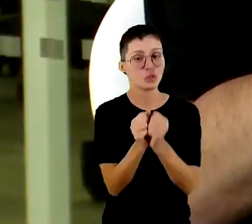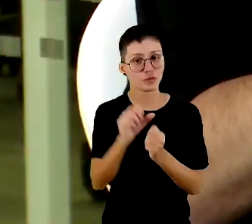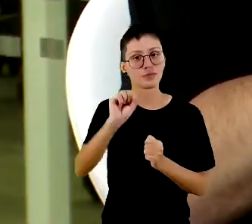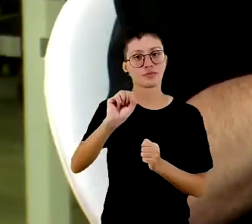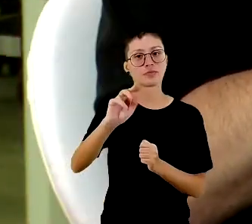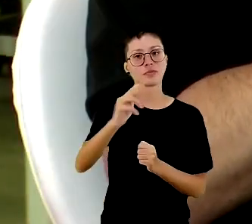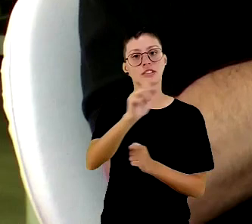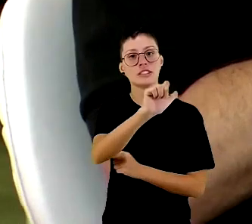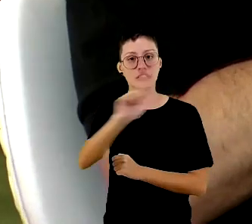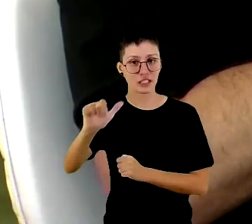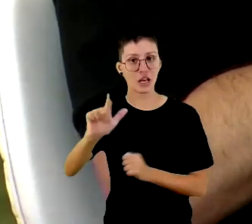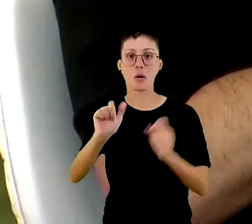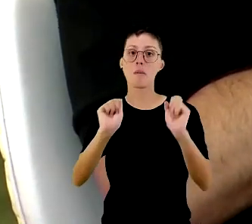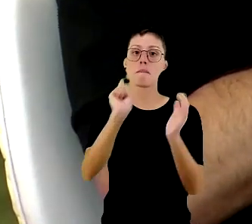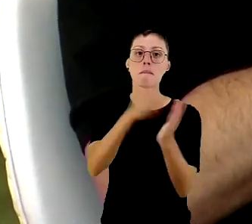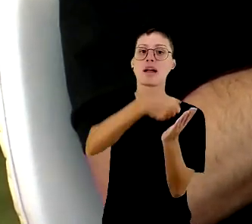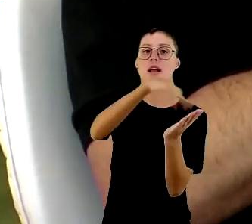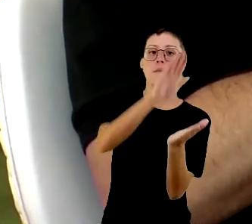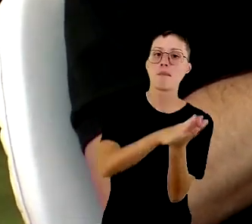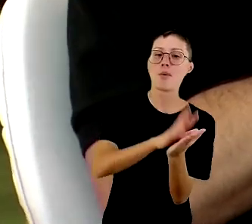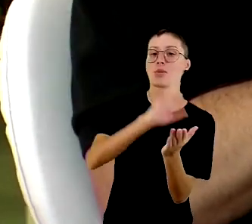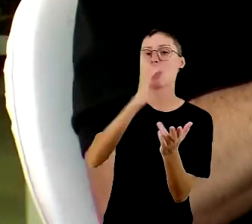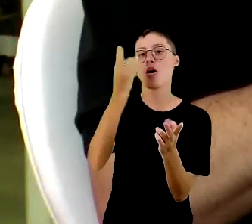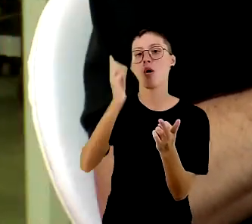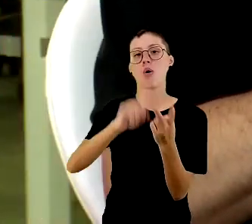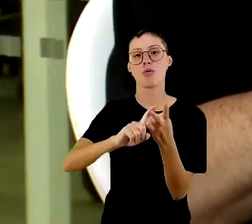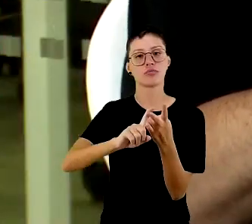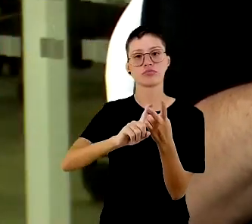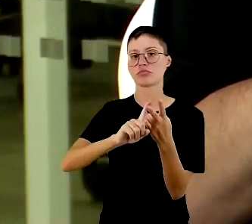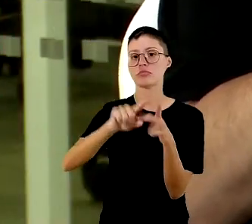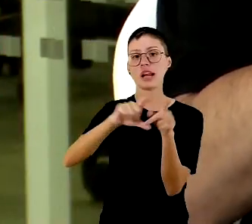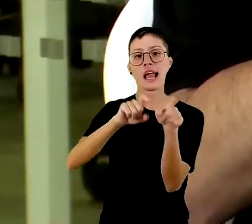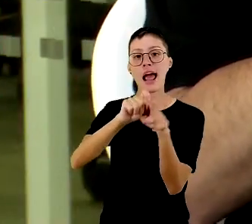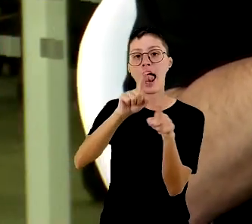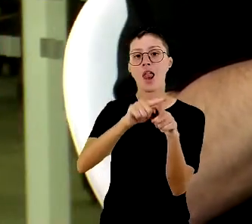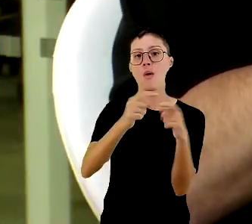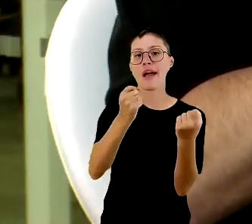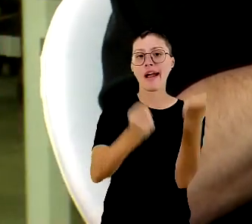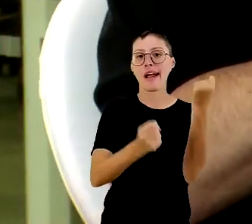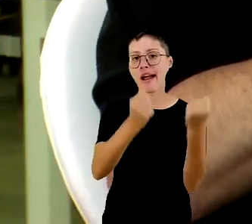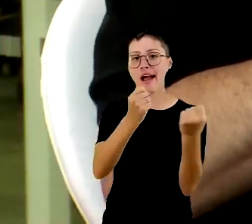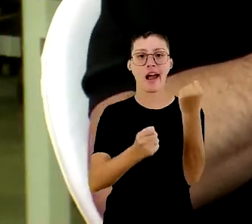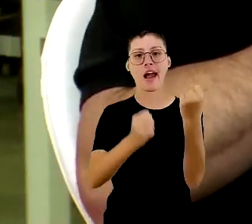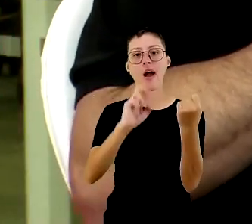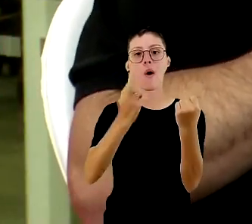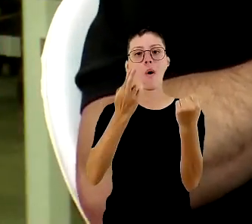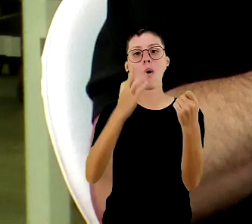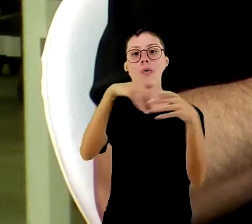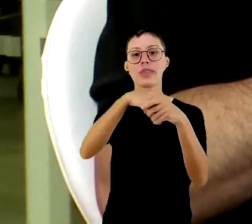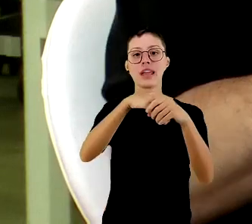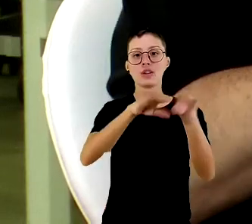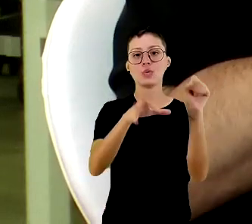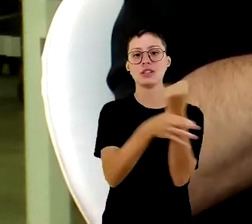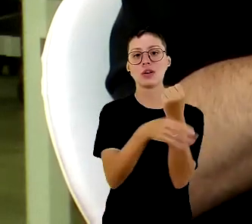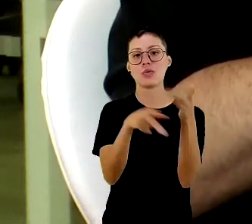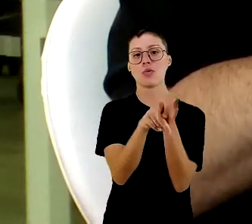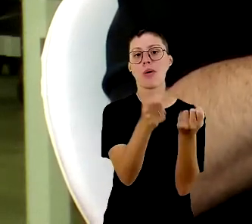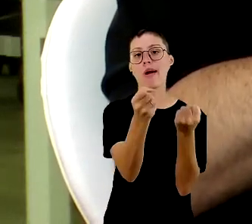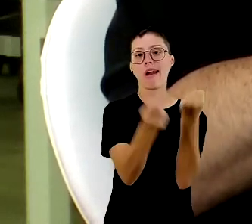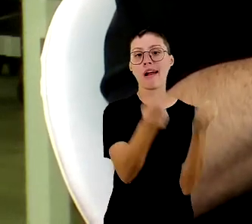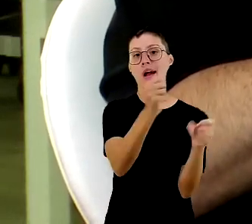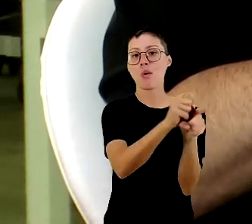de multas, a pagamento, o aluguel de veículos, o asseguro de veículos. Então, no momento que você cria